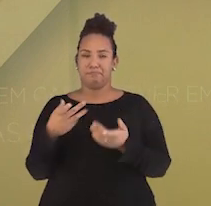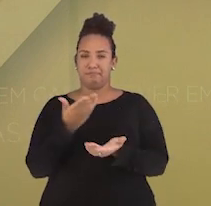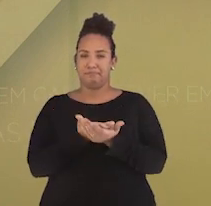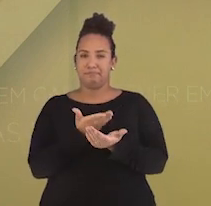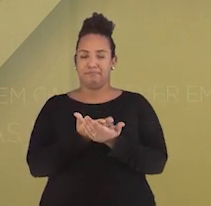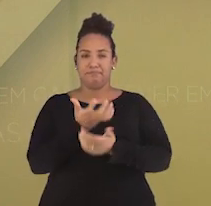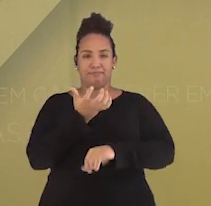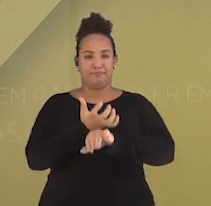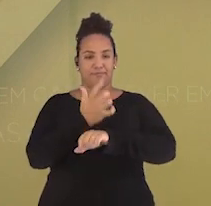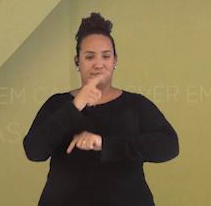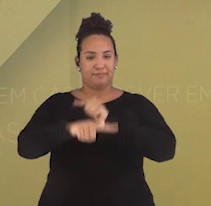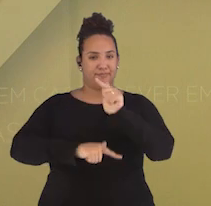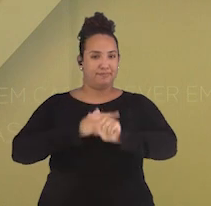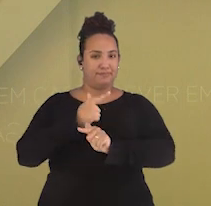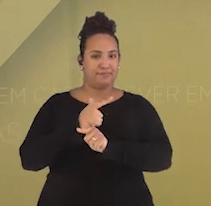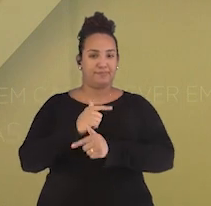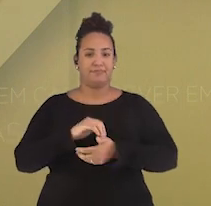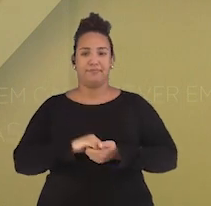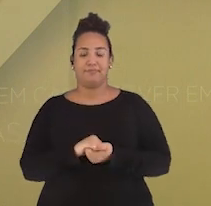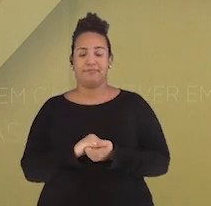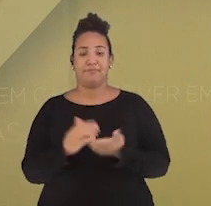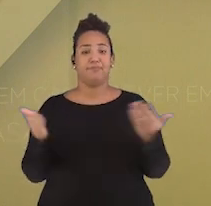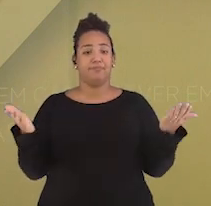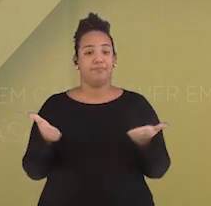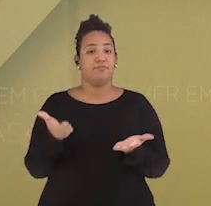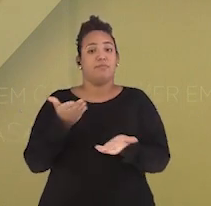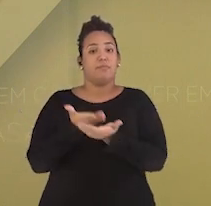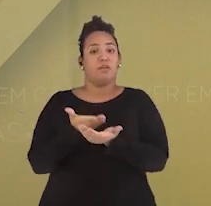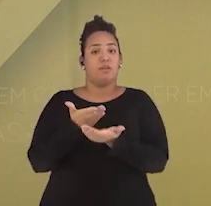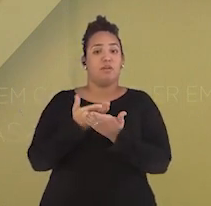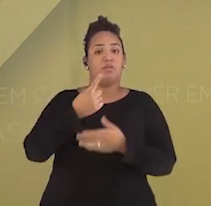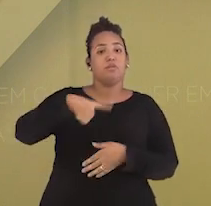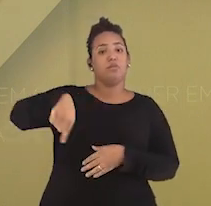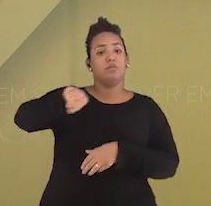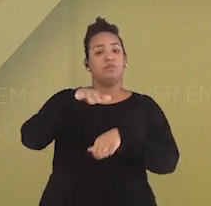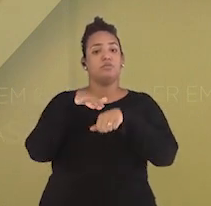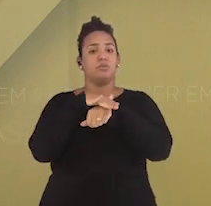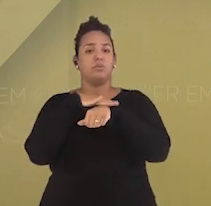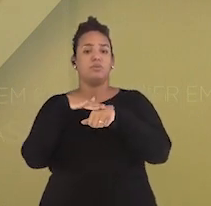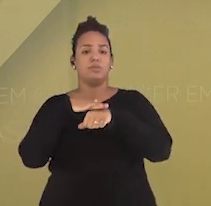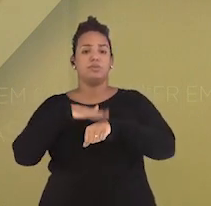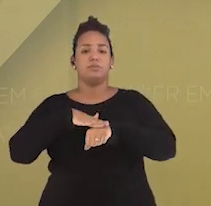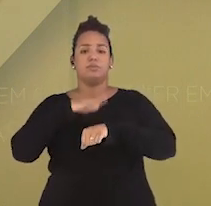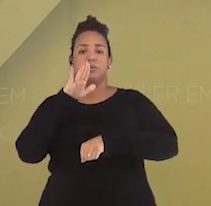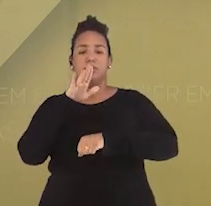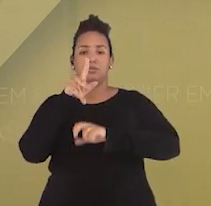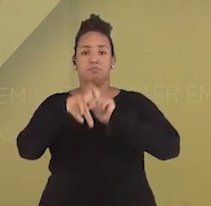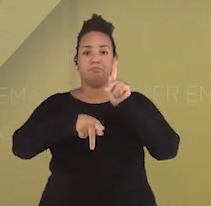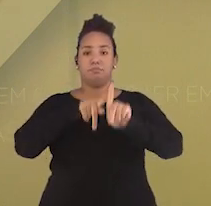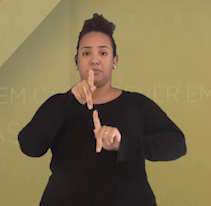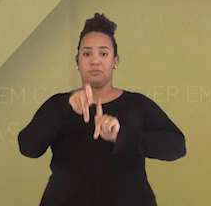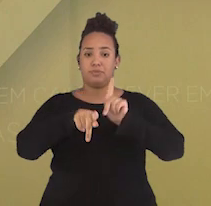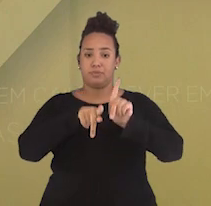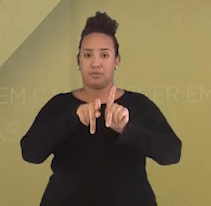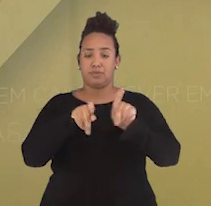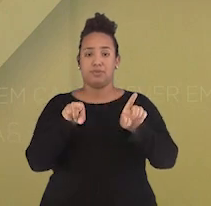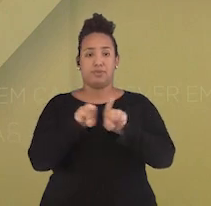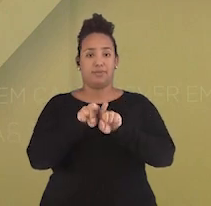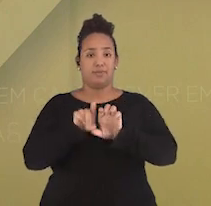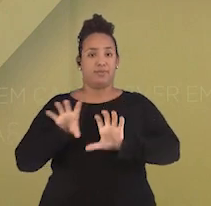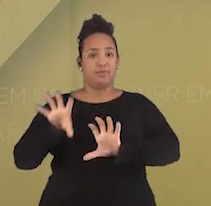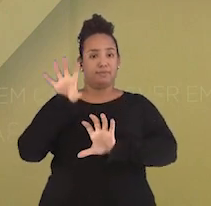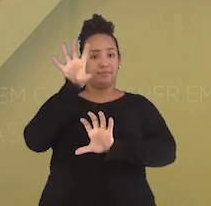de Geografia. Nessa aula, vamos conversar sobre demografia e